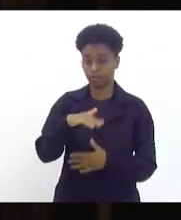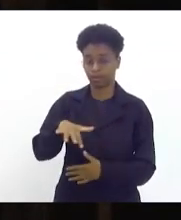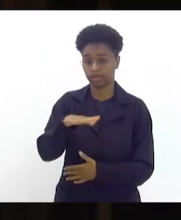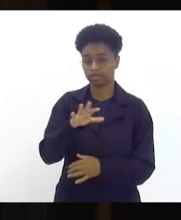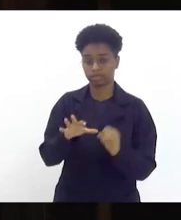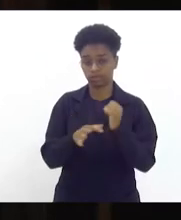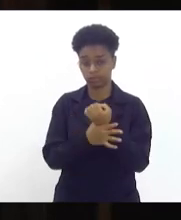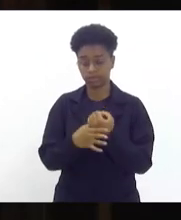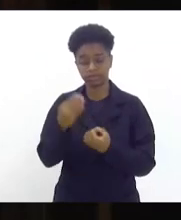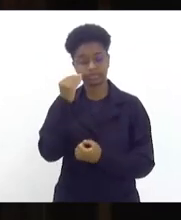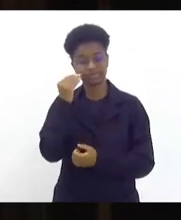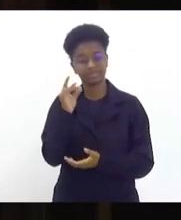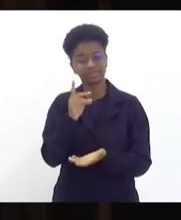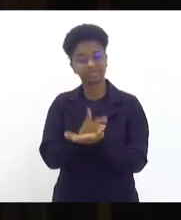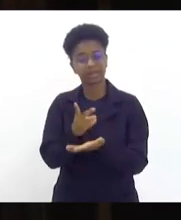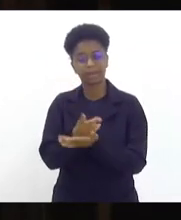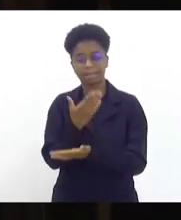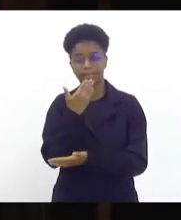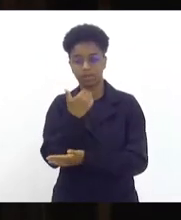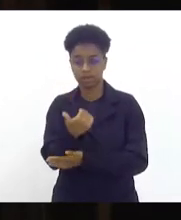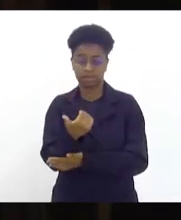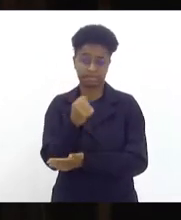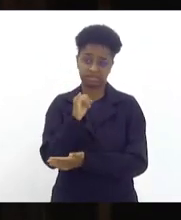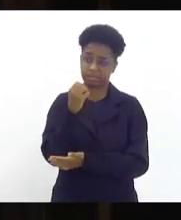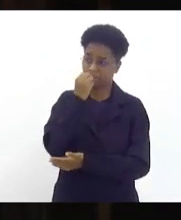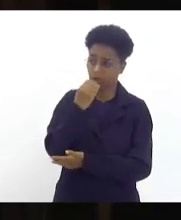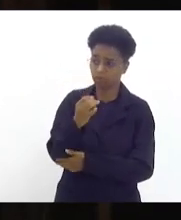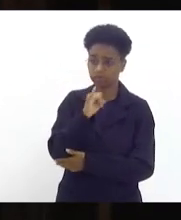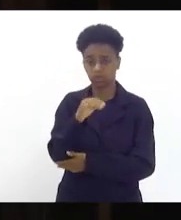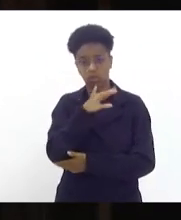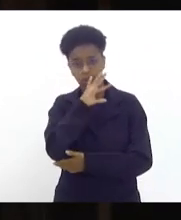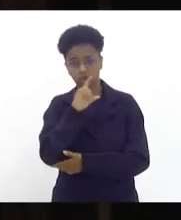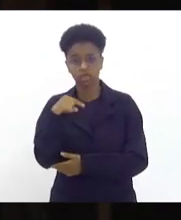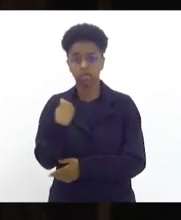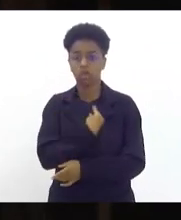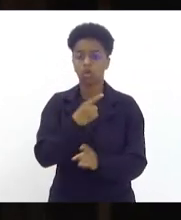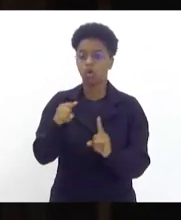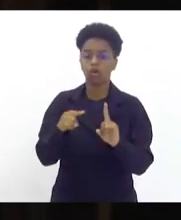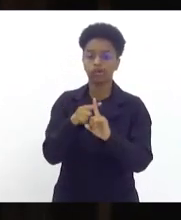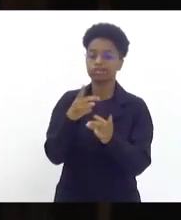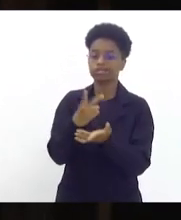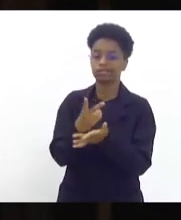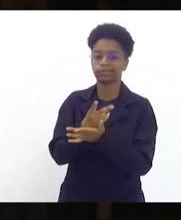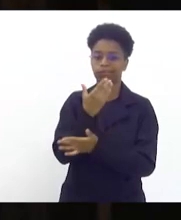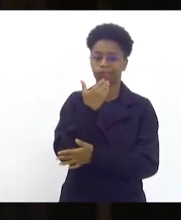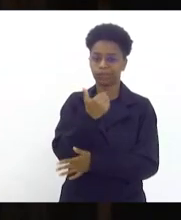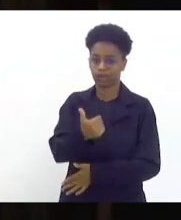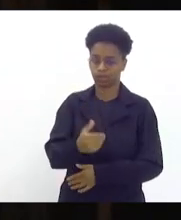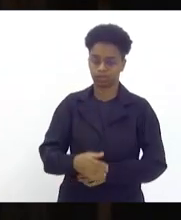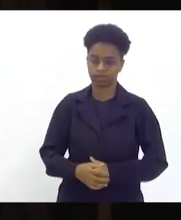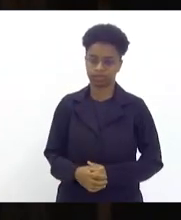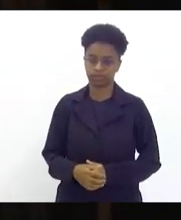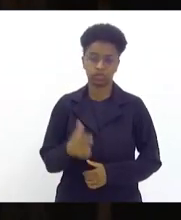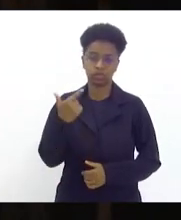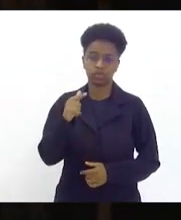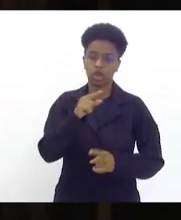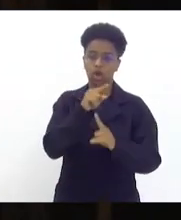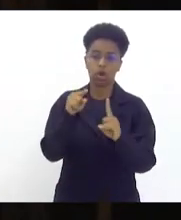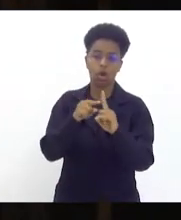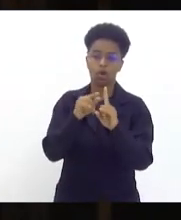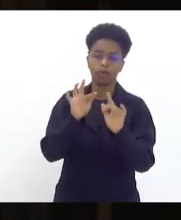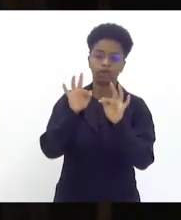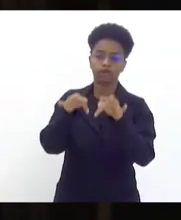sempre melhorar independente dos números está em bons ou não a nossa meta vai ser sempre melhorar a gente não tem um objetivo final